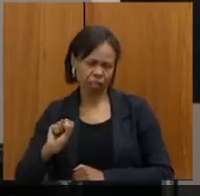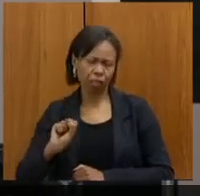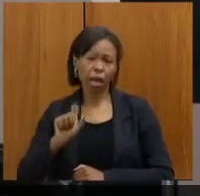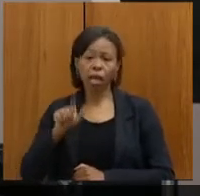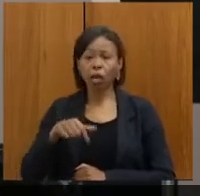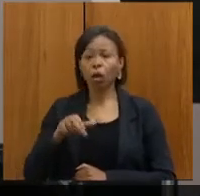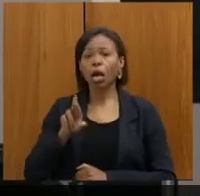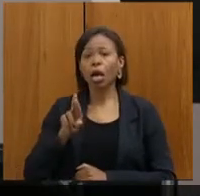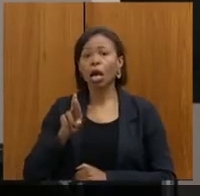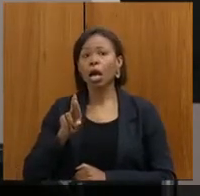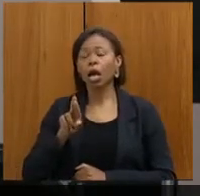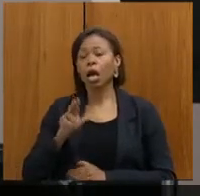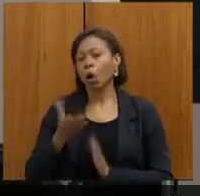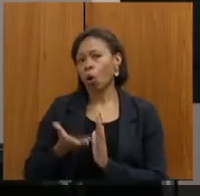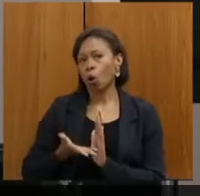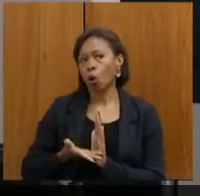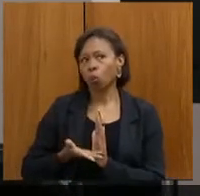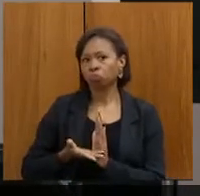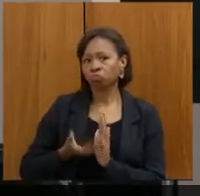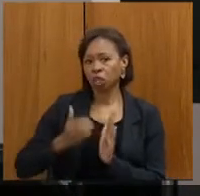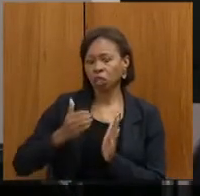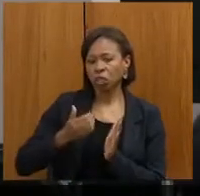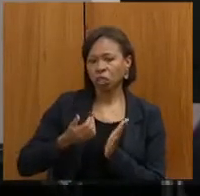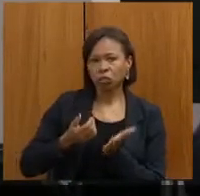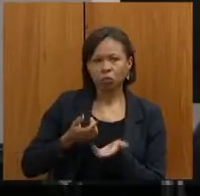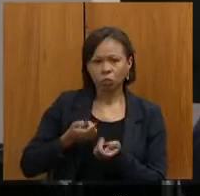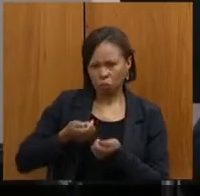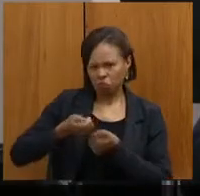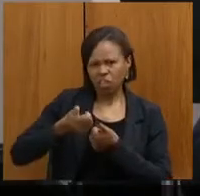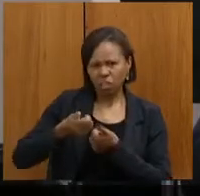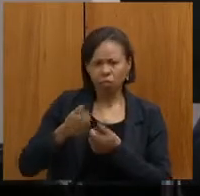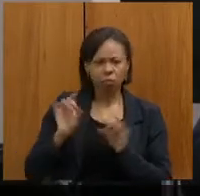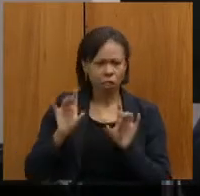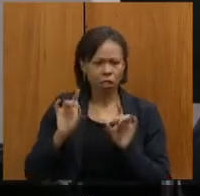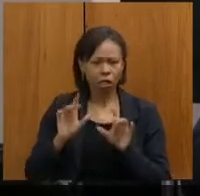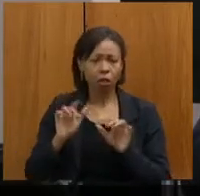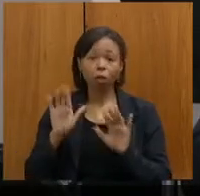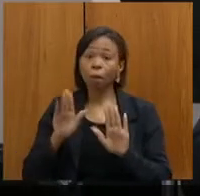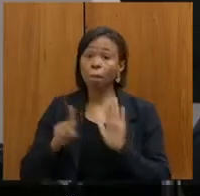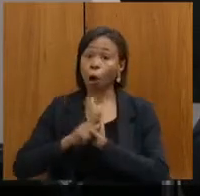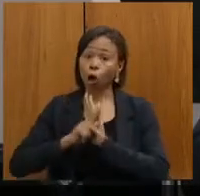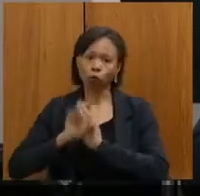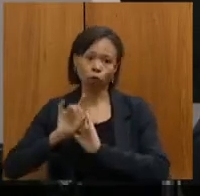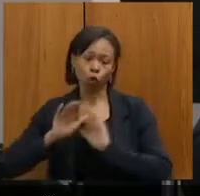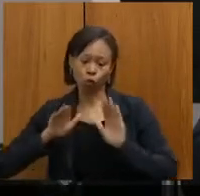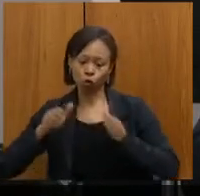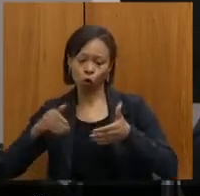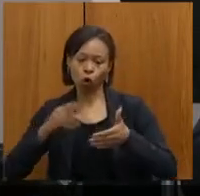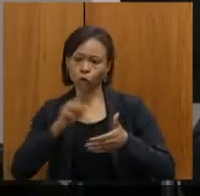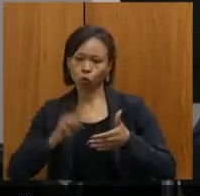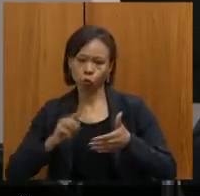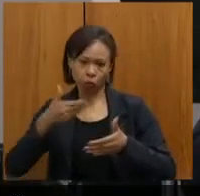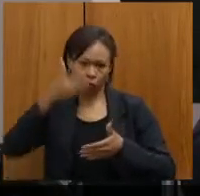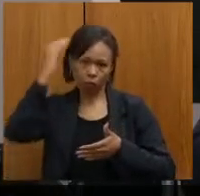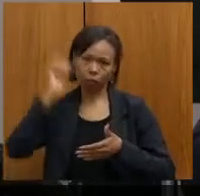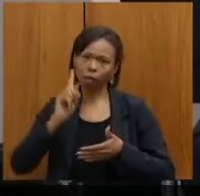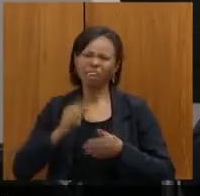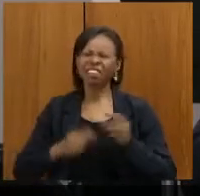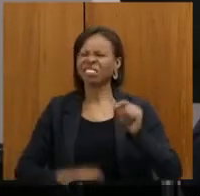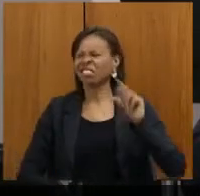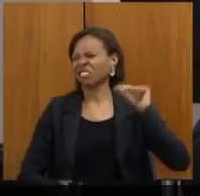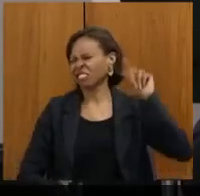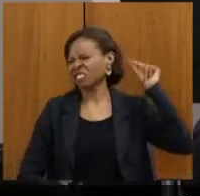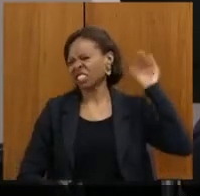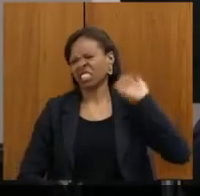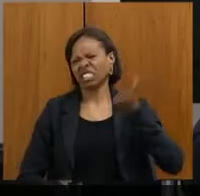criação do governo Zema isso já acontecem desde que eu entendo de governo que eu era menino lá em Galileu já ouvia falar disso